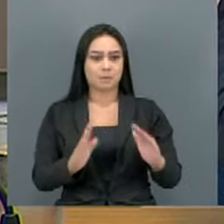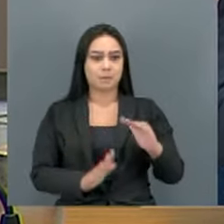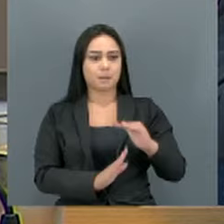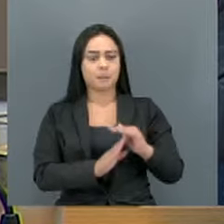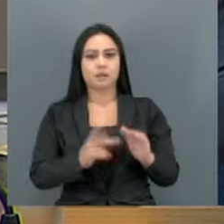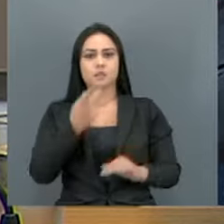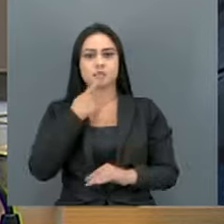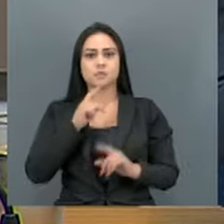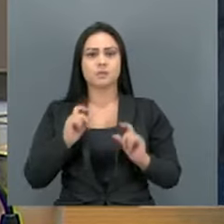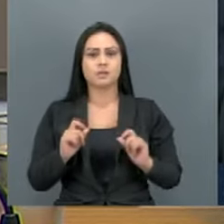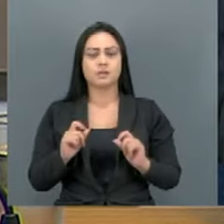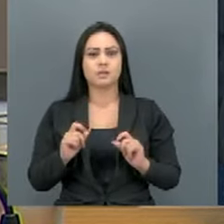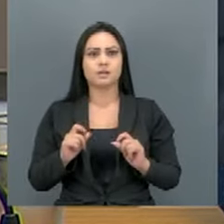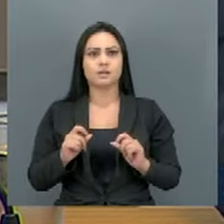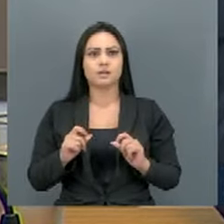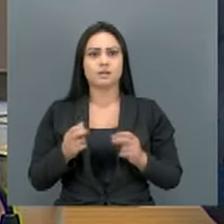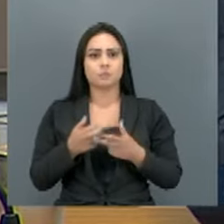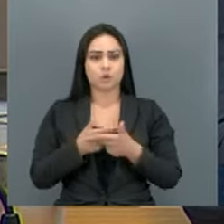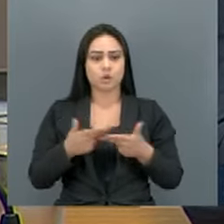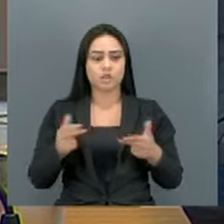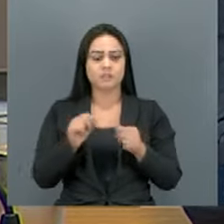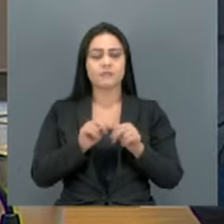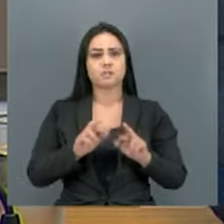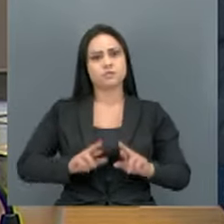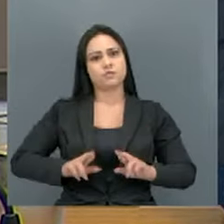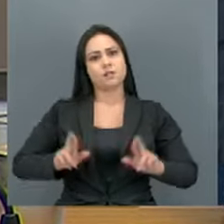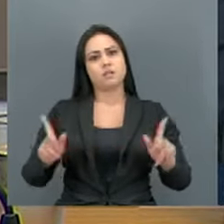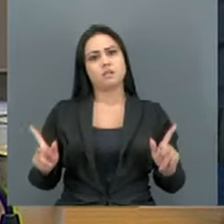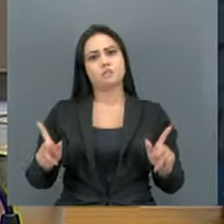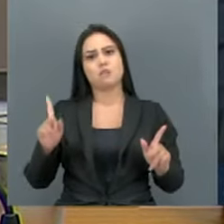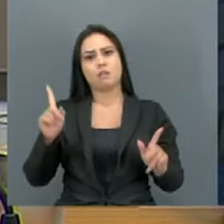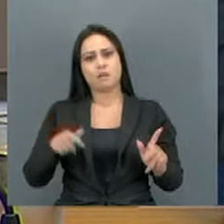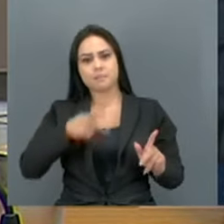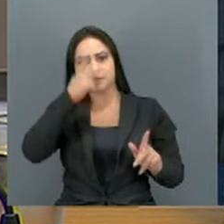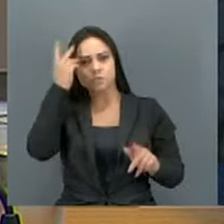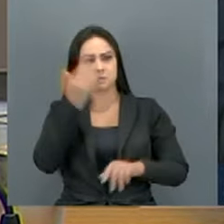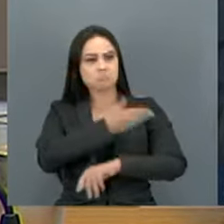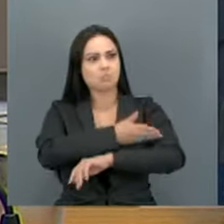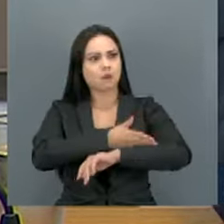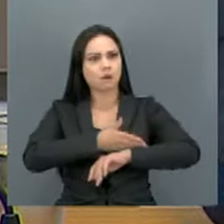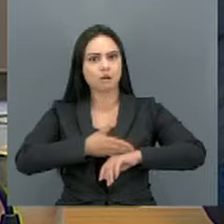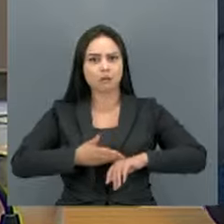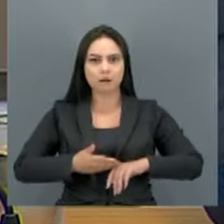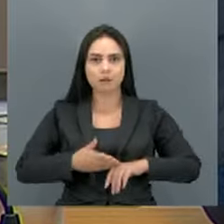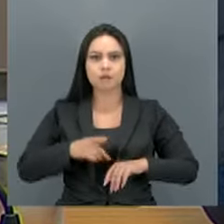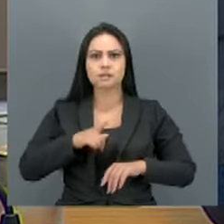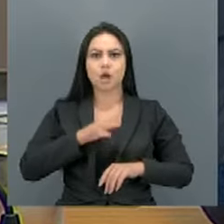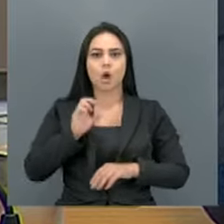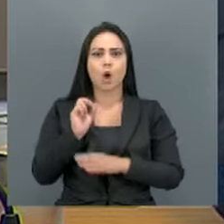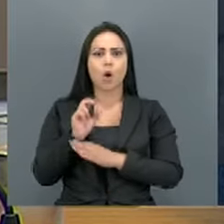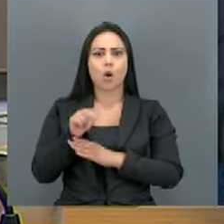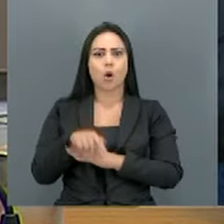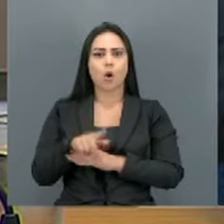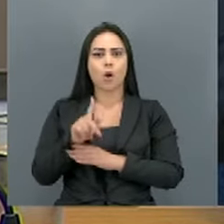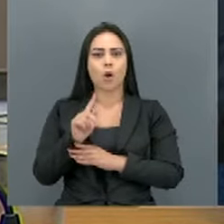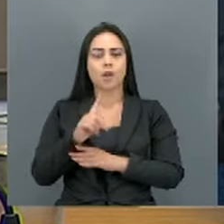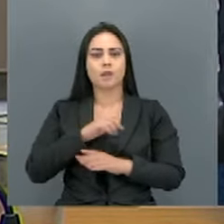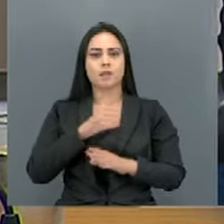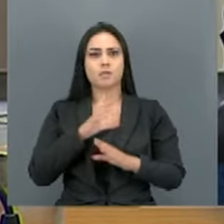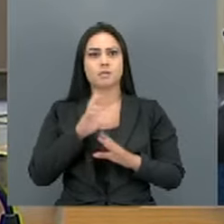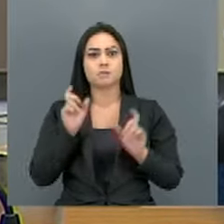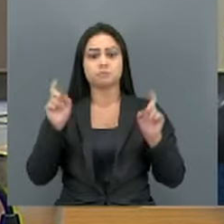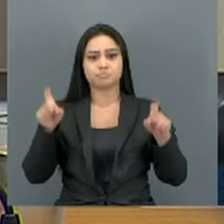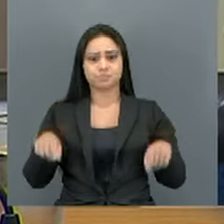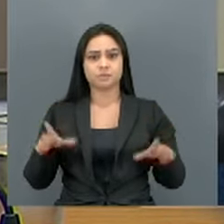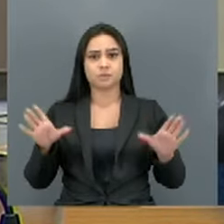dizem algo e fazem o oposto. Quer dizer, são homens brancos, nas ONGs, comandados por